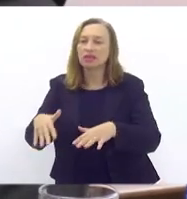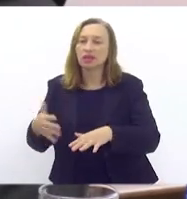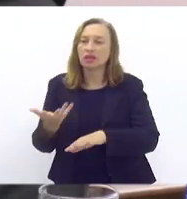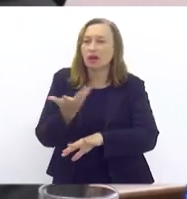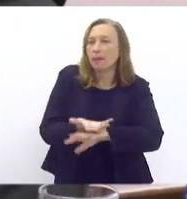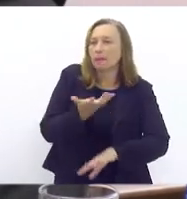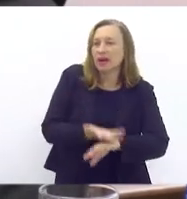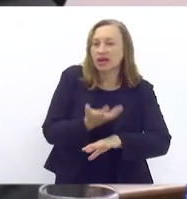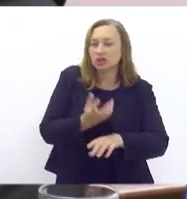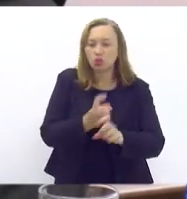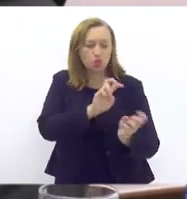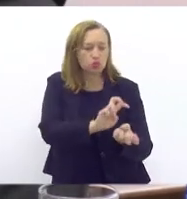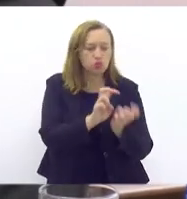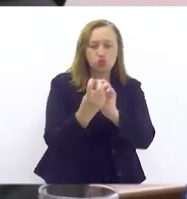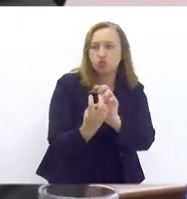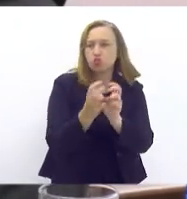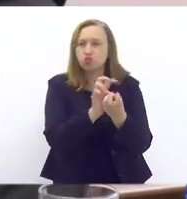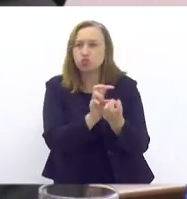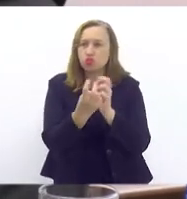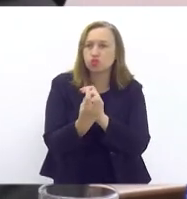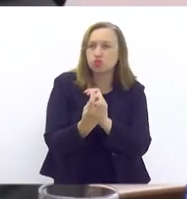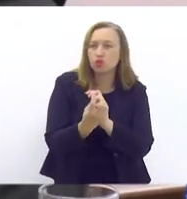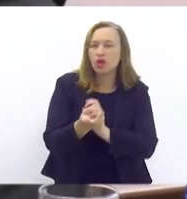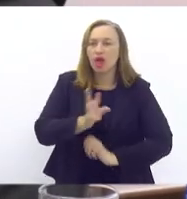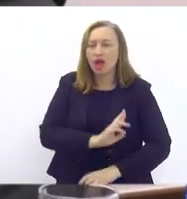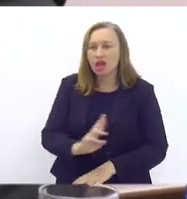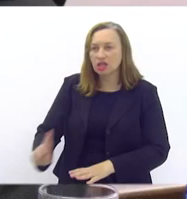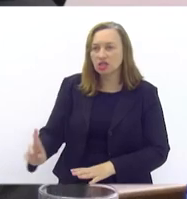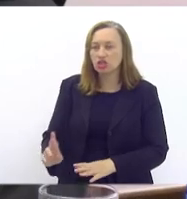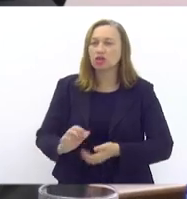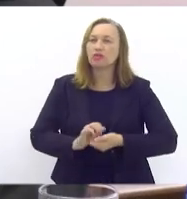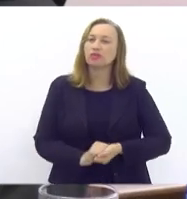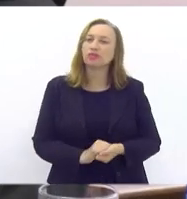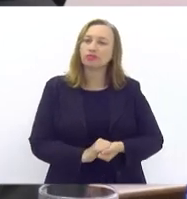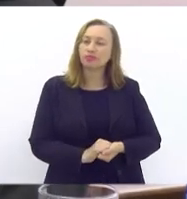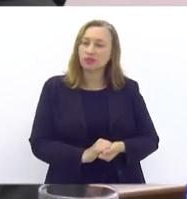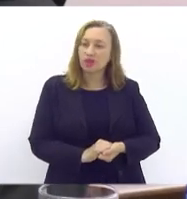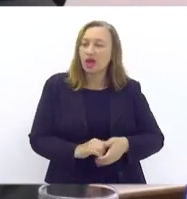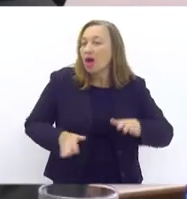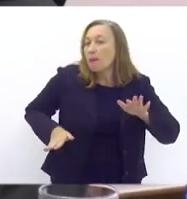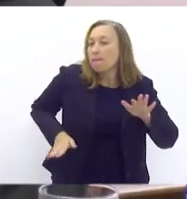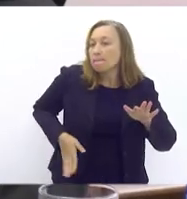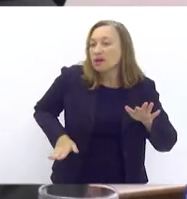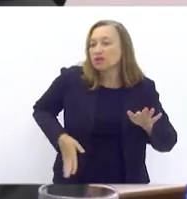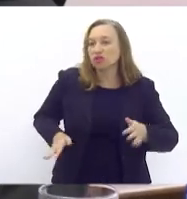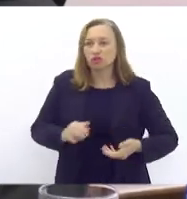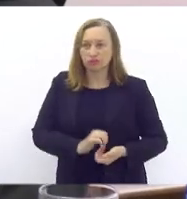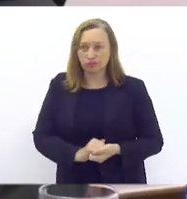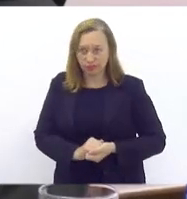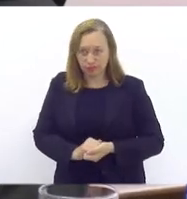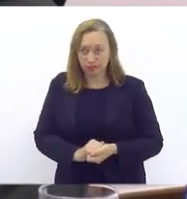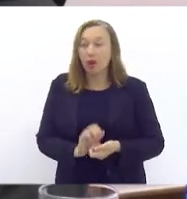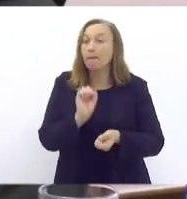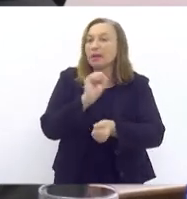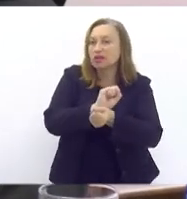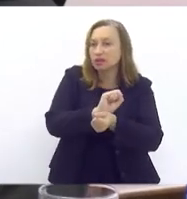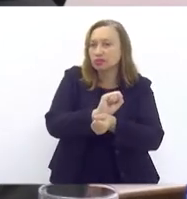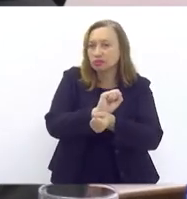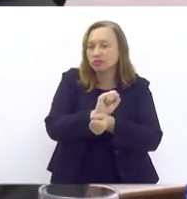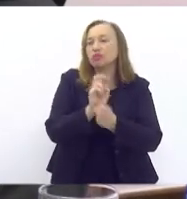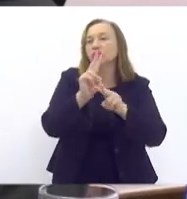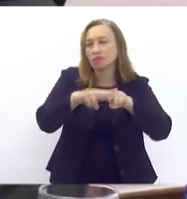capoeira fazer seus cultos e eram vadios e vadios eram presos